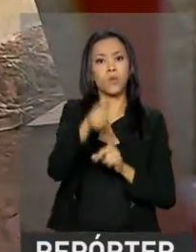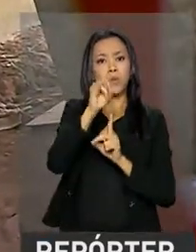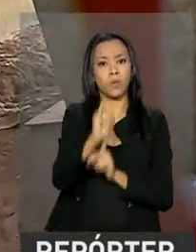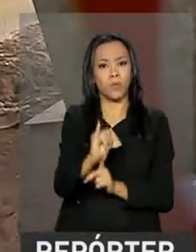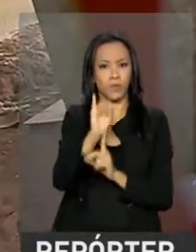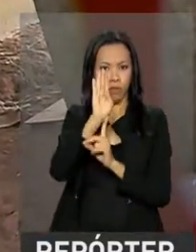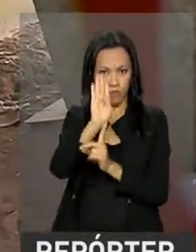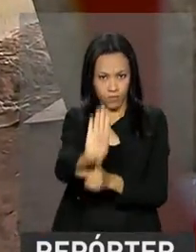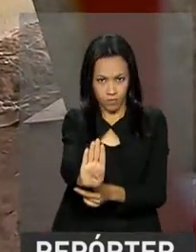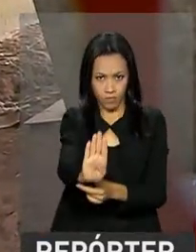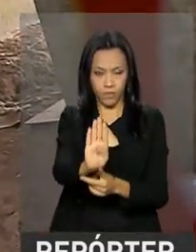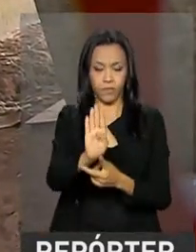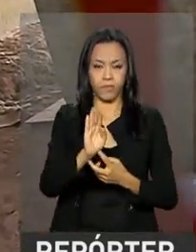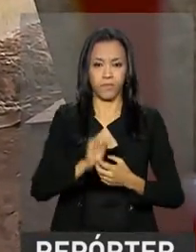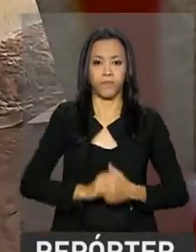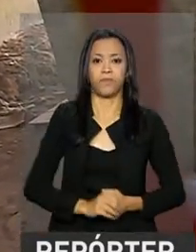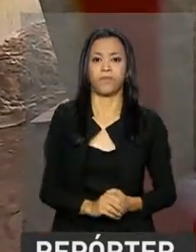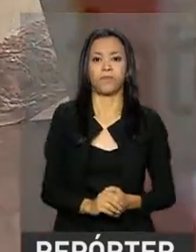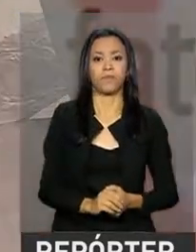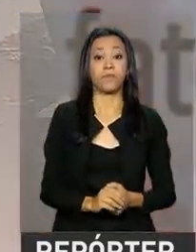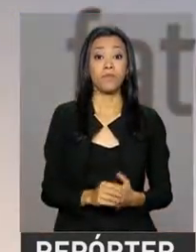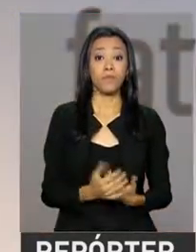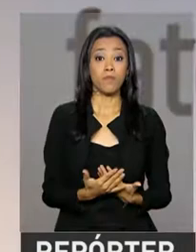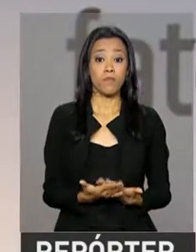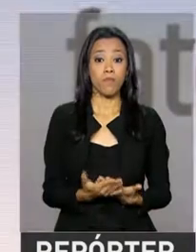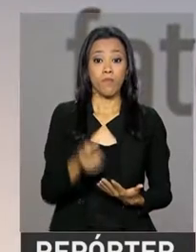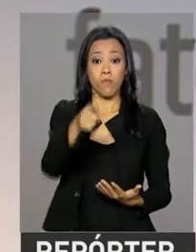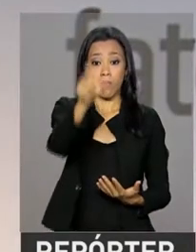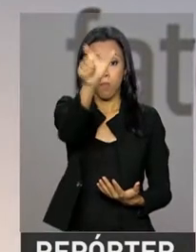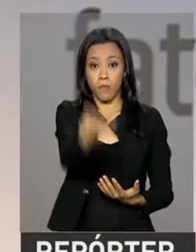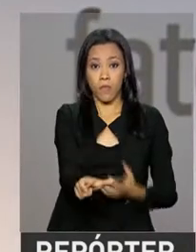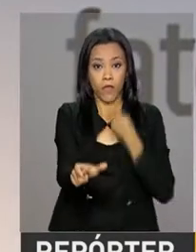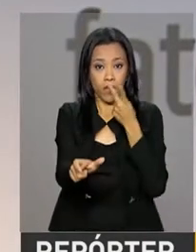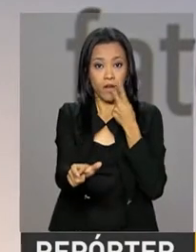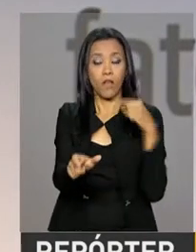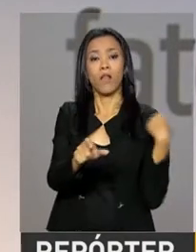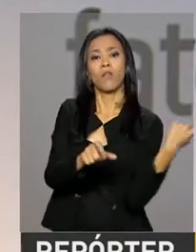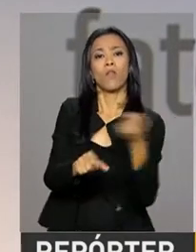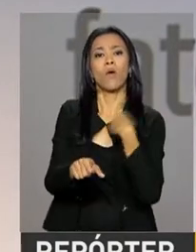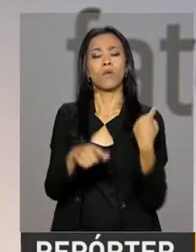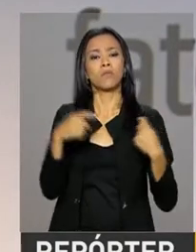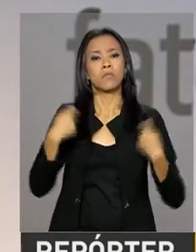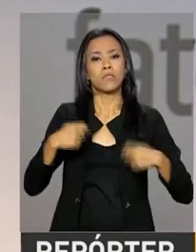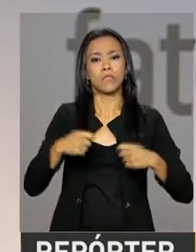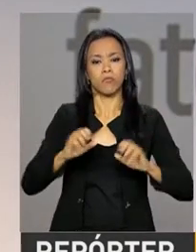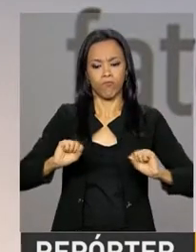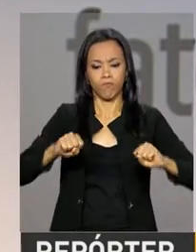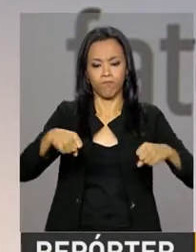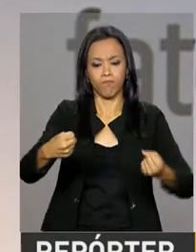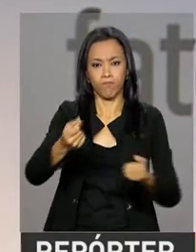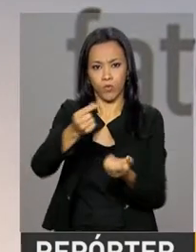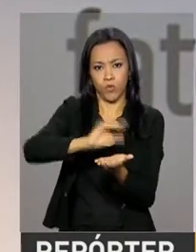as riquezas e serviços produzidos pelo país nós temos o desafio de levar esse investimento